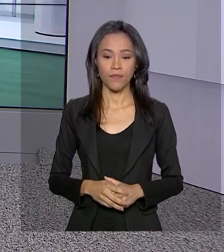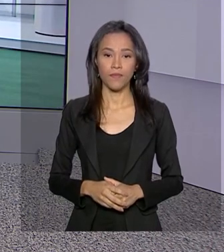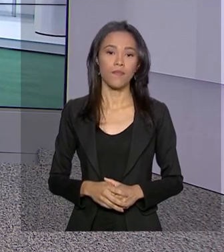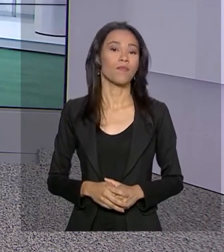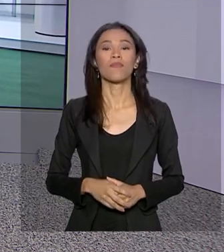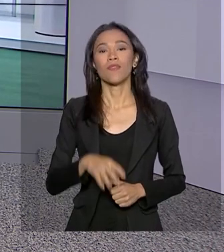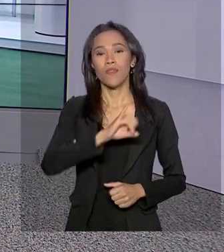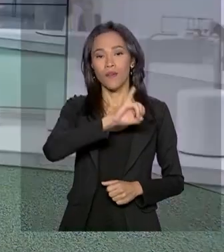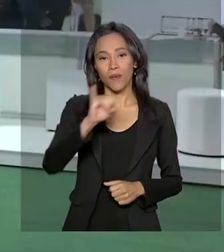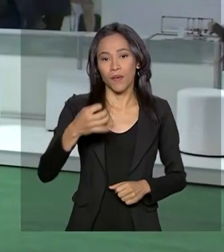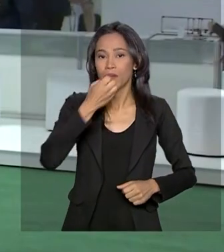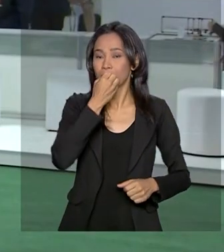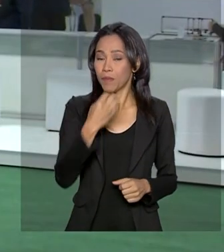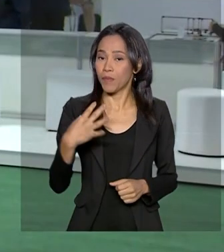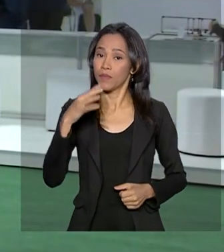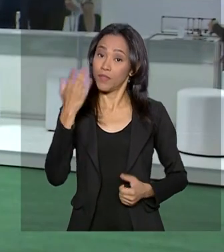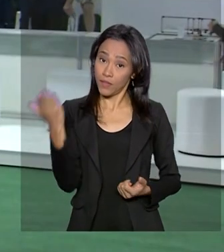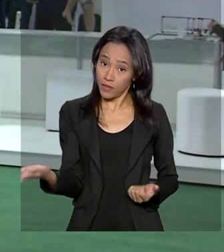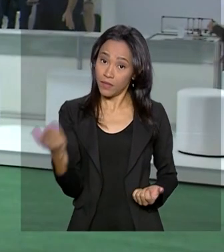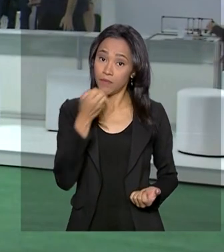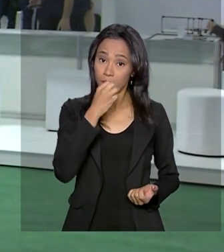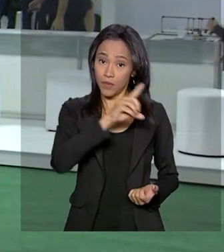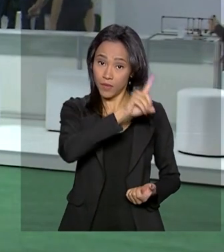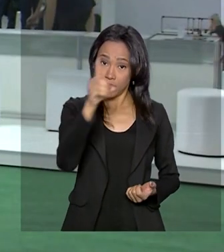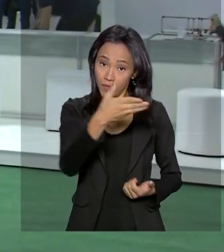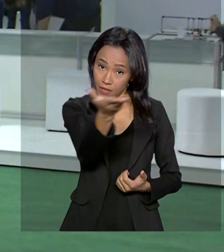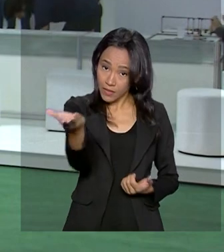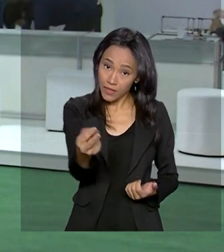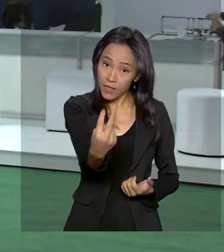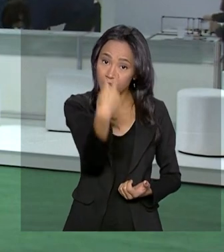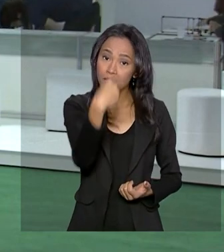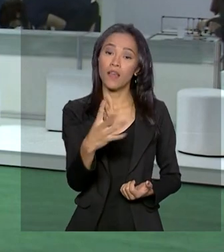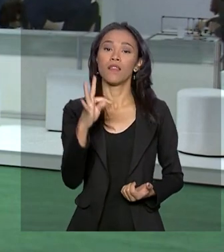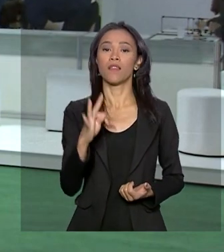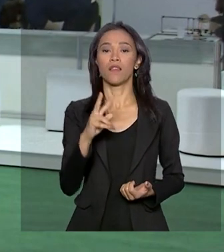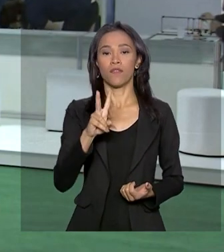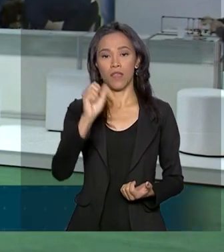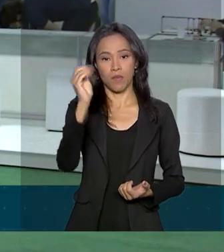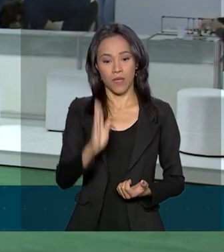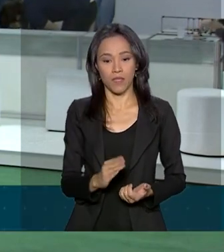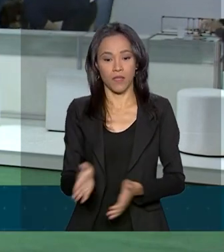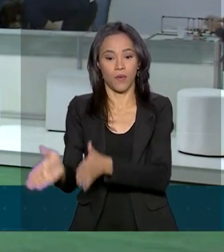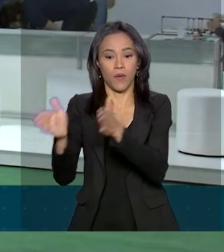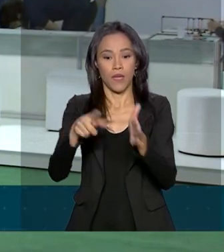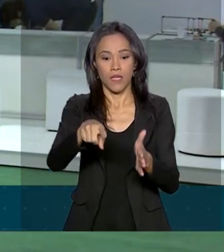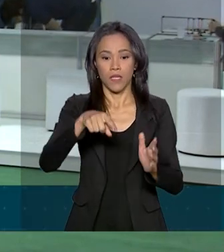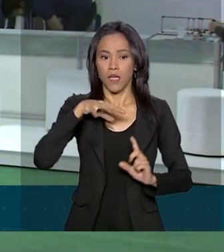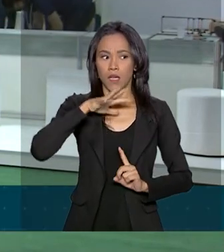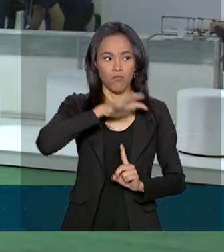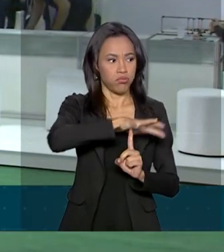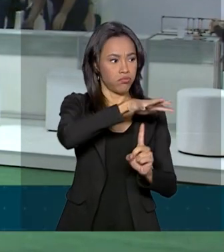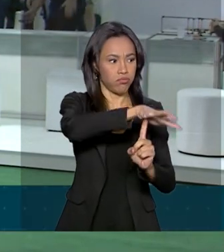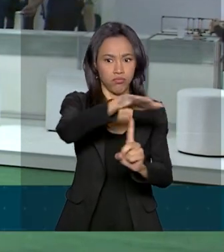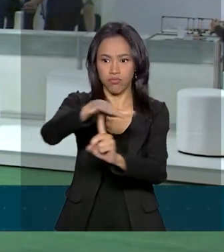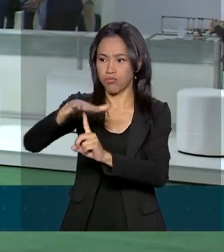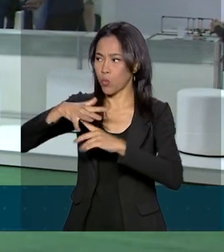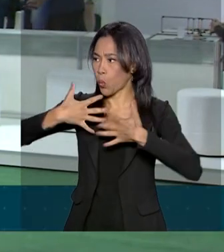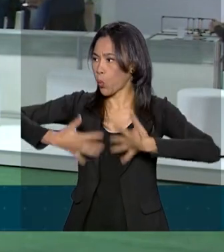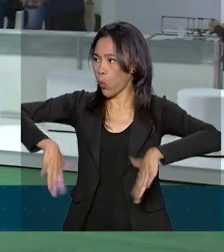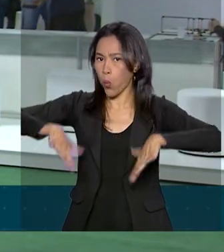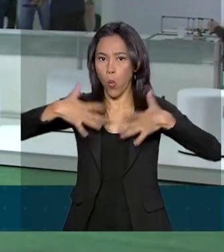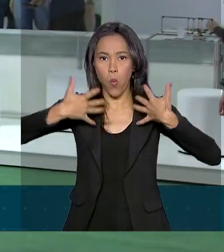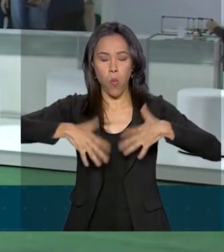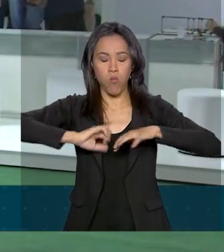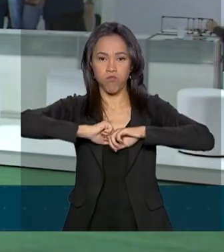Oi, Renata, bom dia para você que acompanha a TV Brasil. Olha, isso aqui é um universo de conhecimento, viu? A